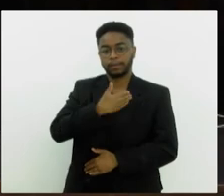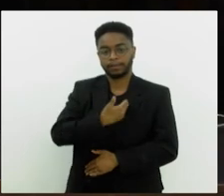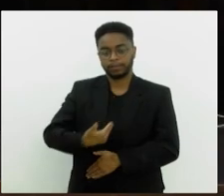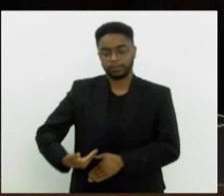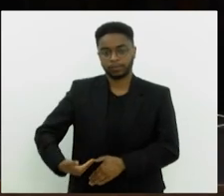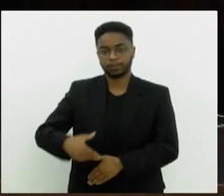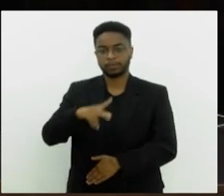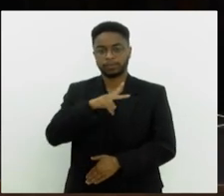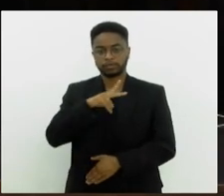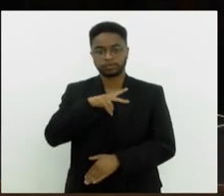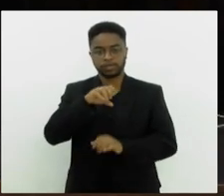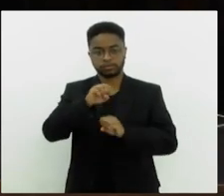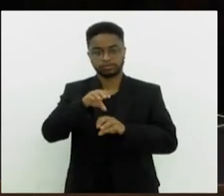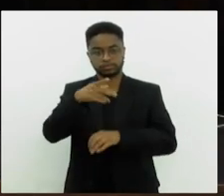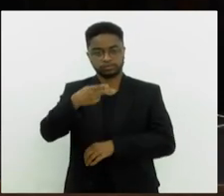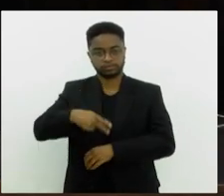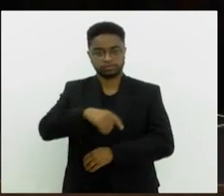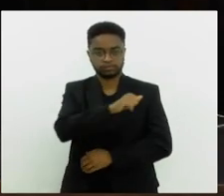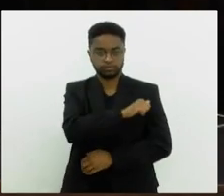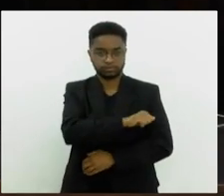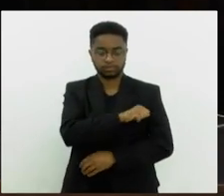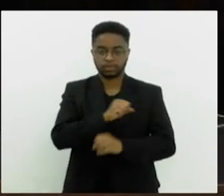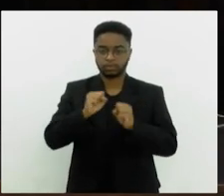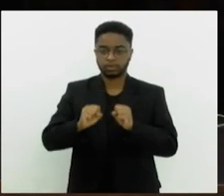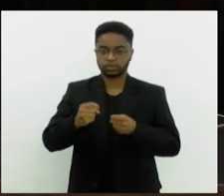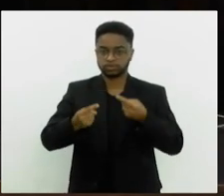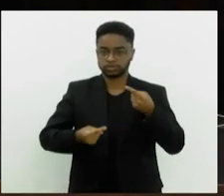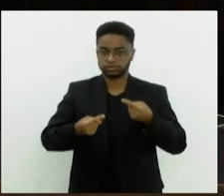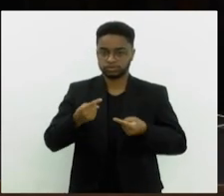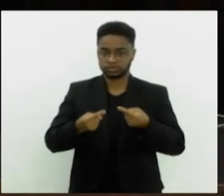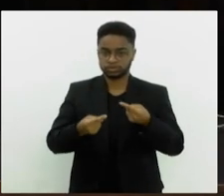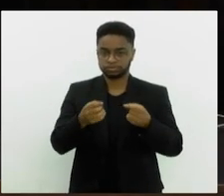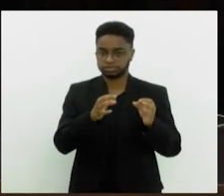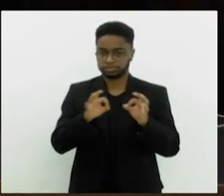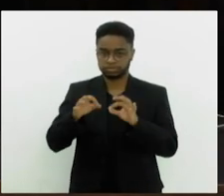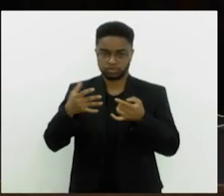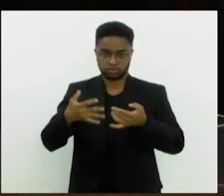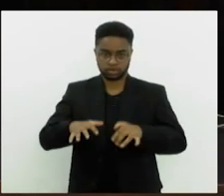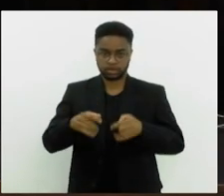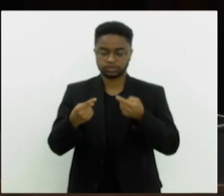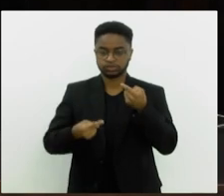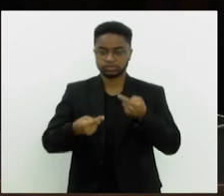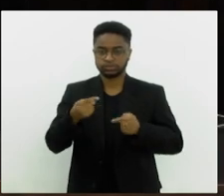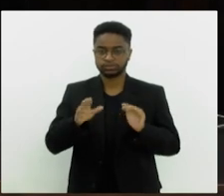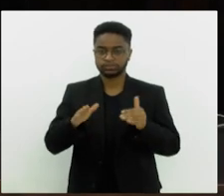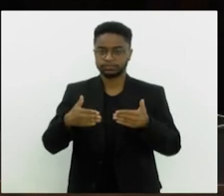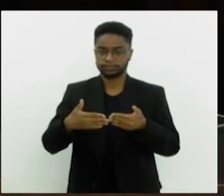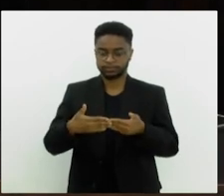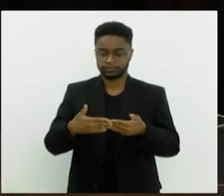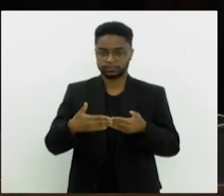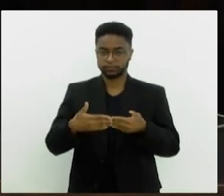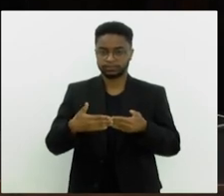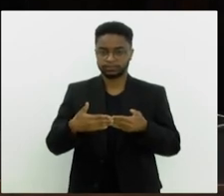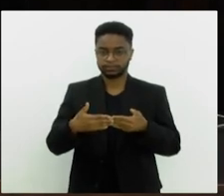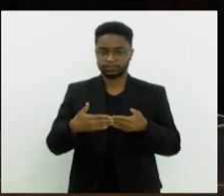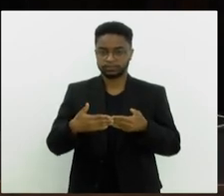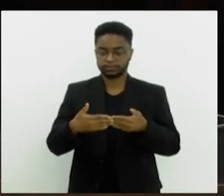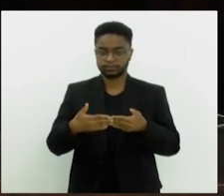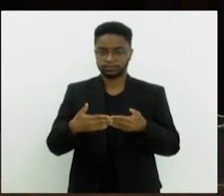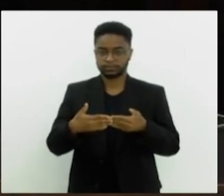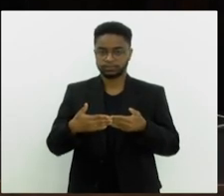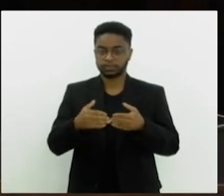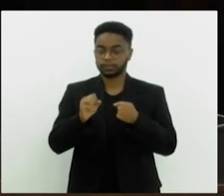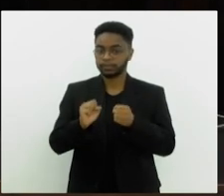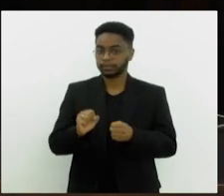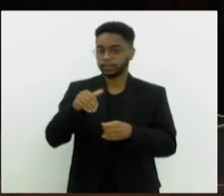do Estado do Rio de Janeiro. Em discussão, não havendo quem queira discutir, encerrada a discussão,